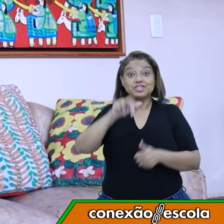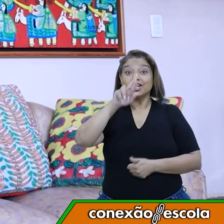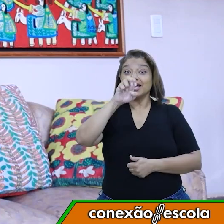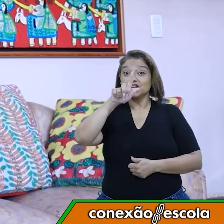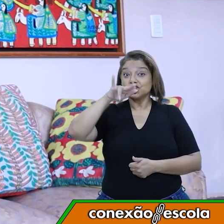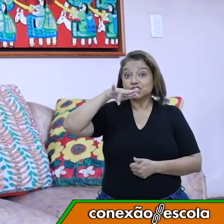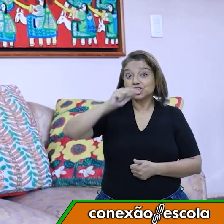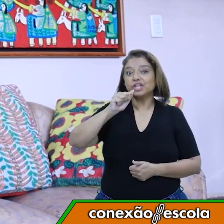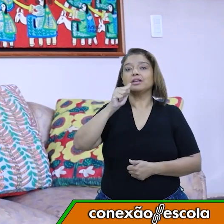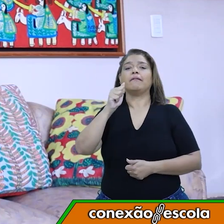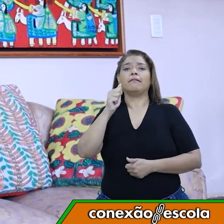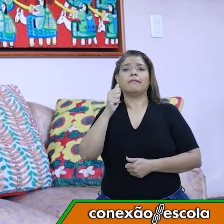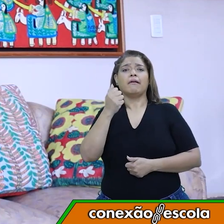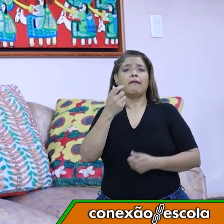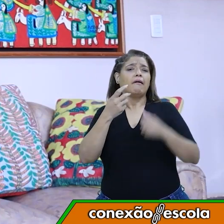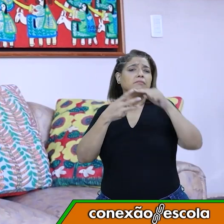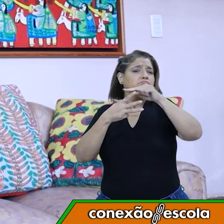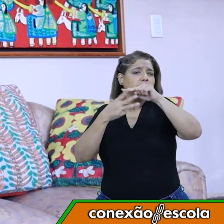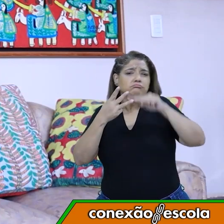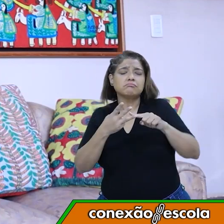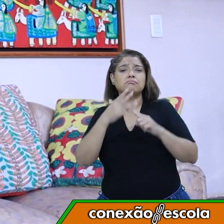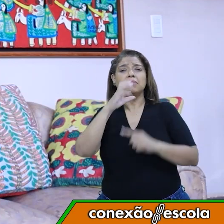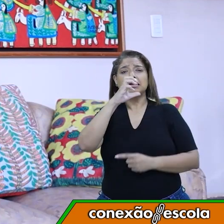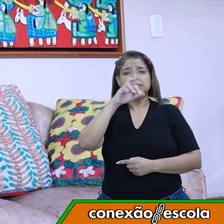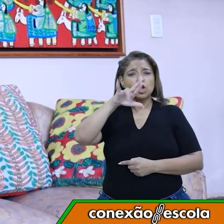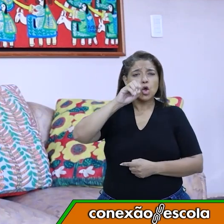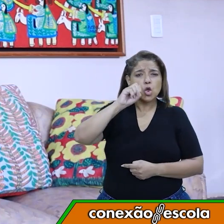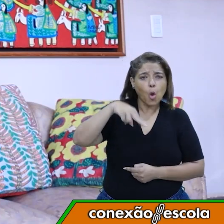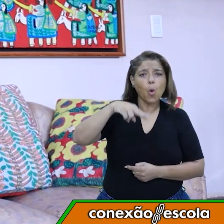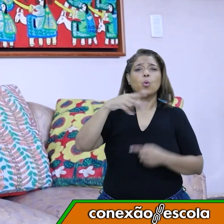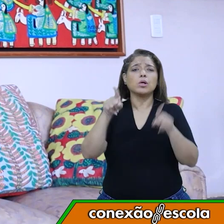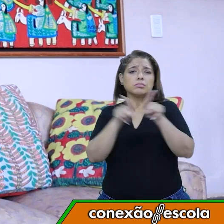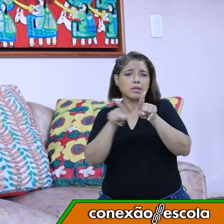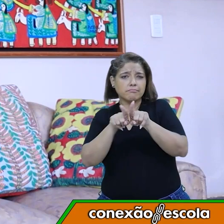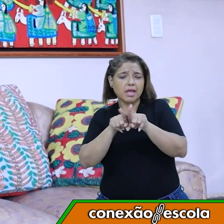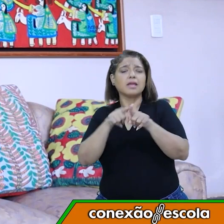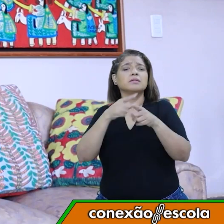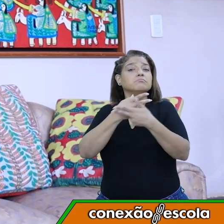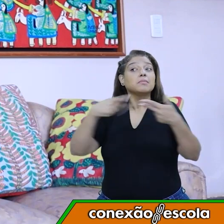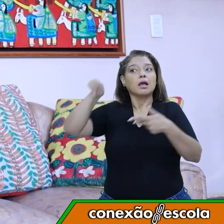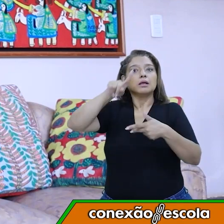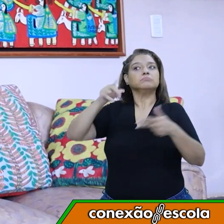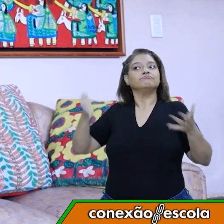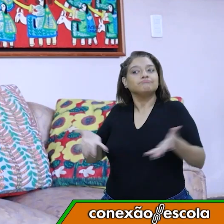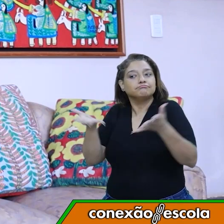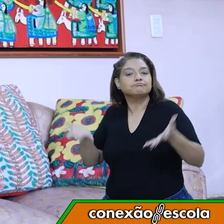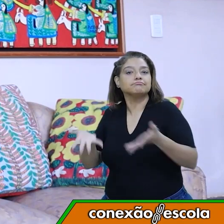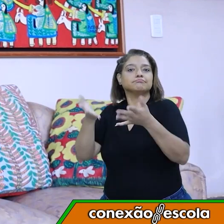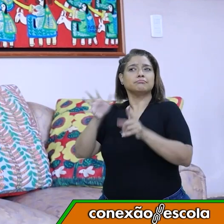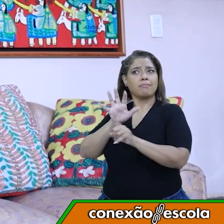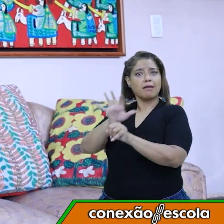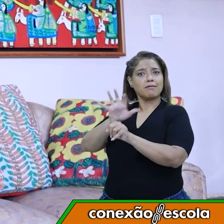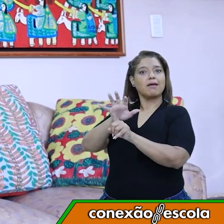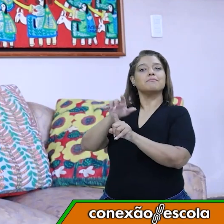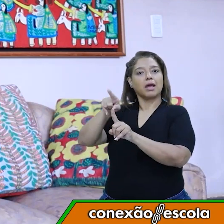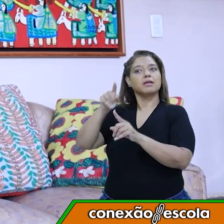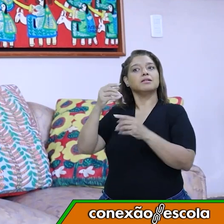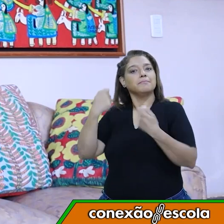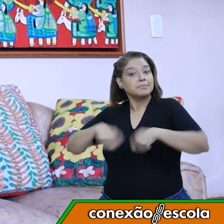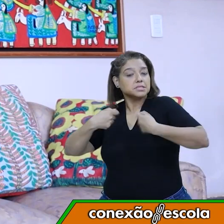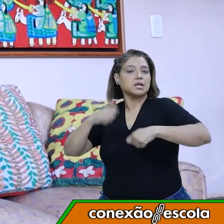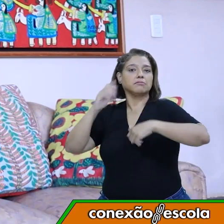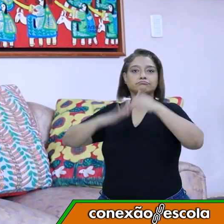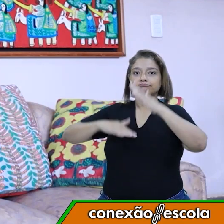na pintura foi o Ciron Franco. E a vivência dele foi muito grande. Ele chegou a furar